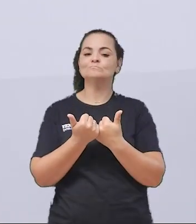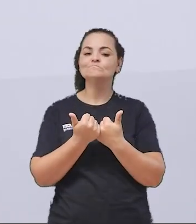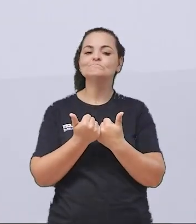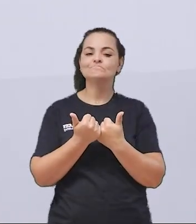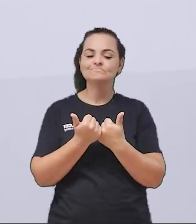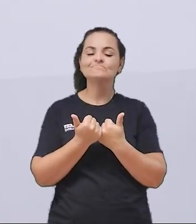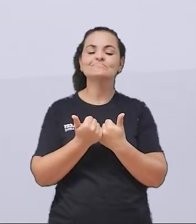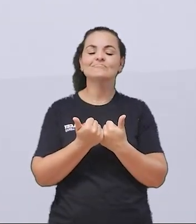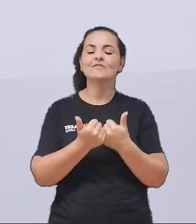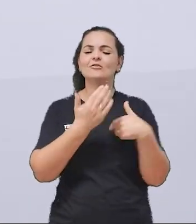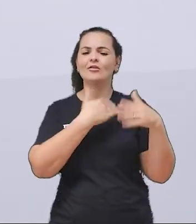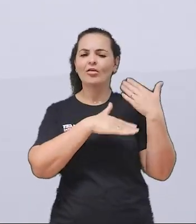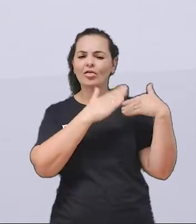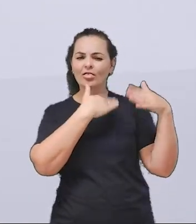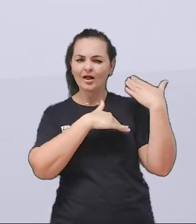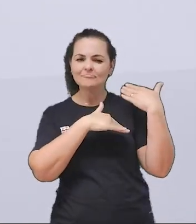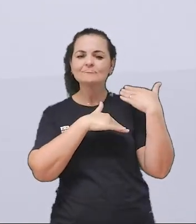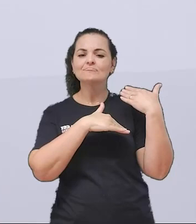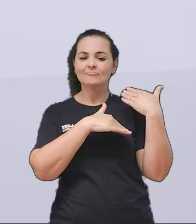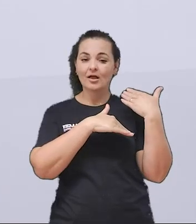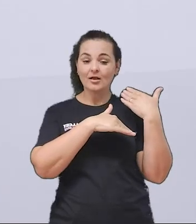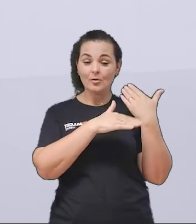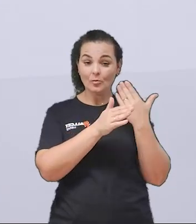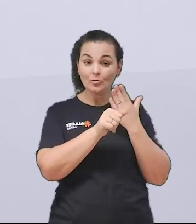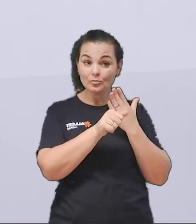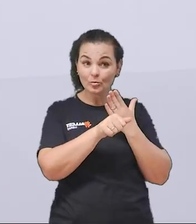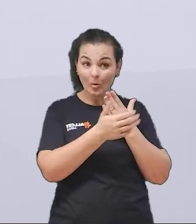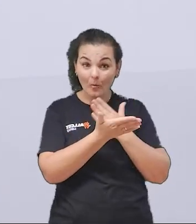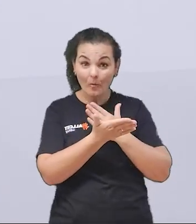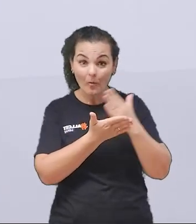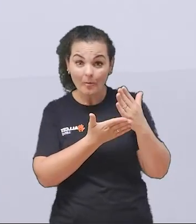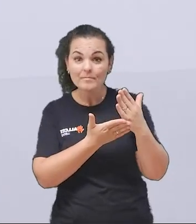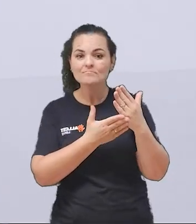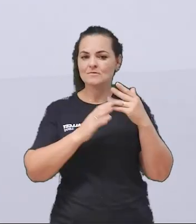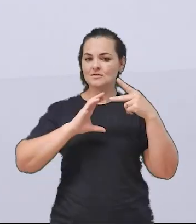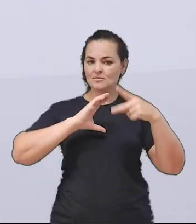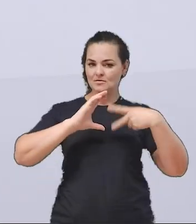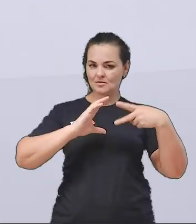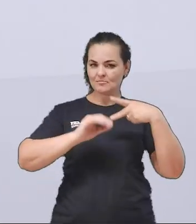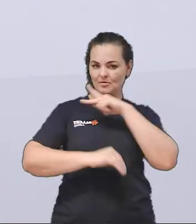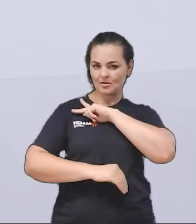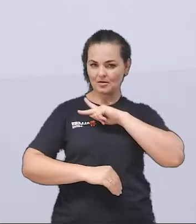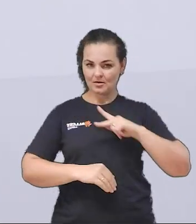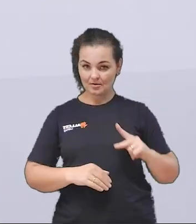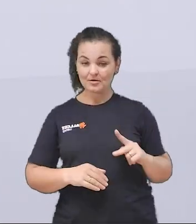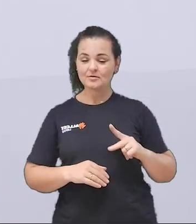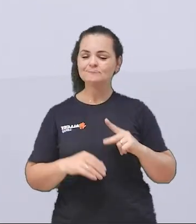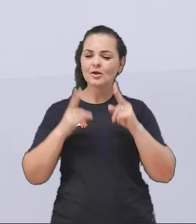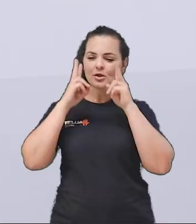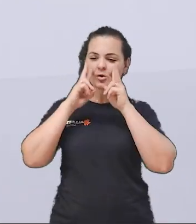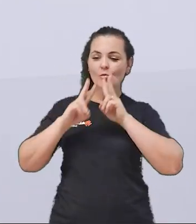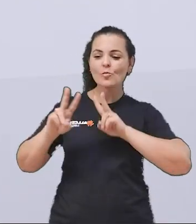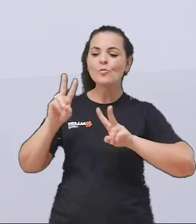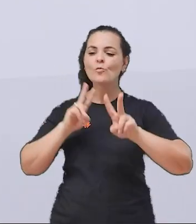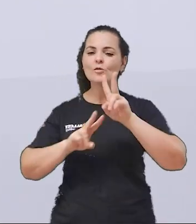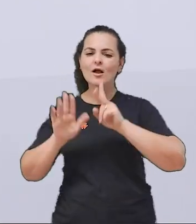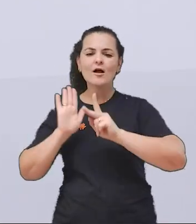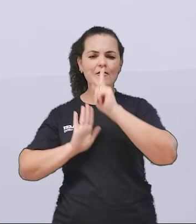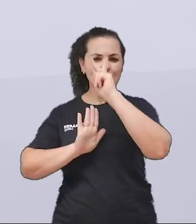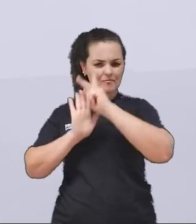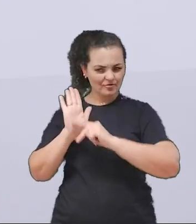suplentes E desde quando assumir a presidência da casa eu